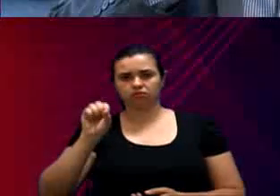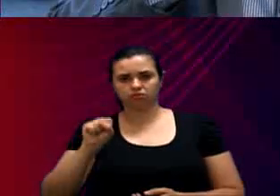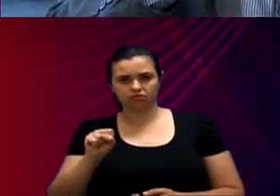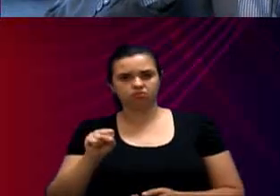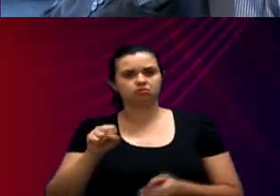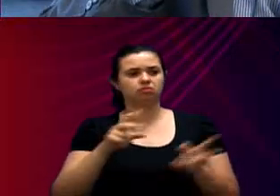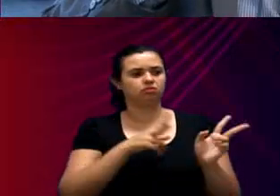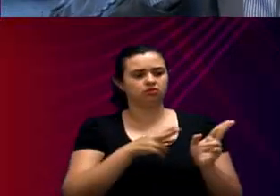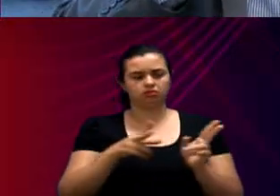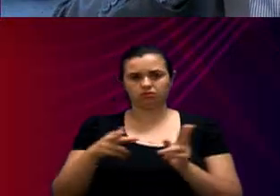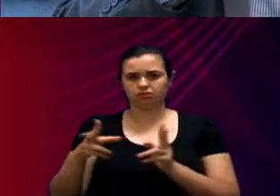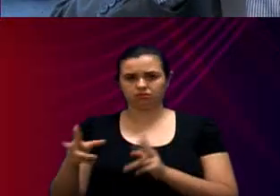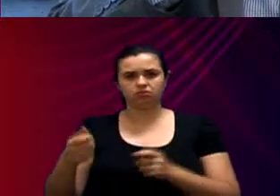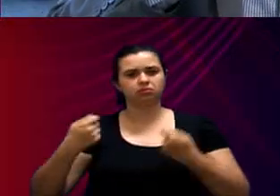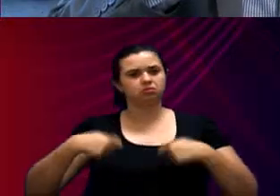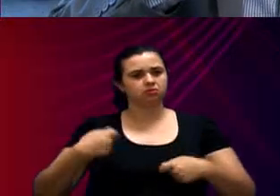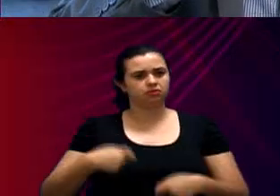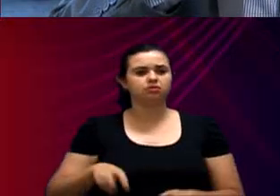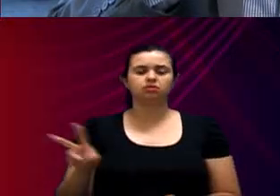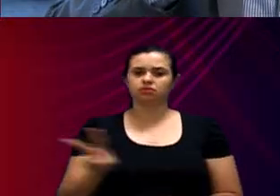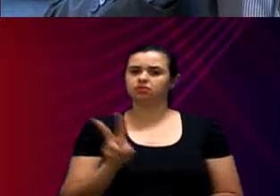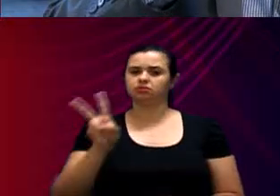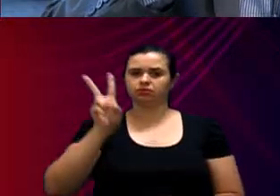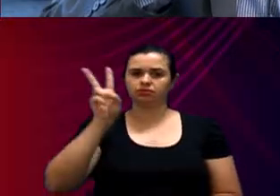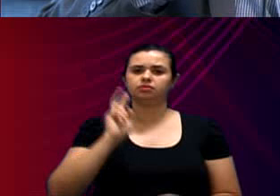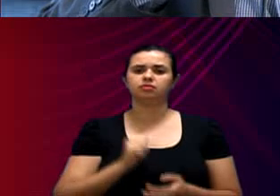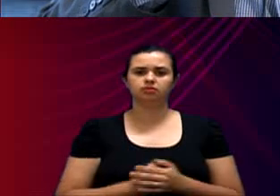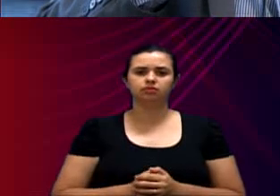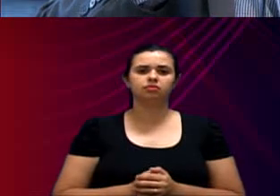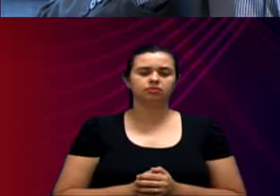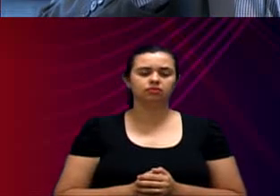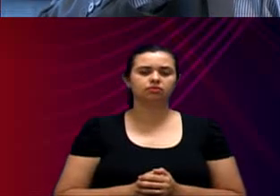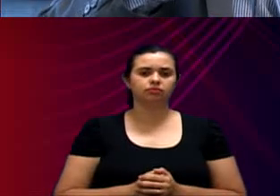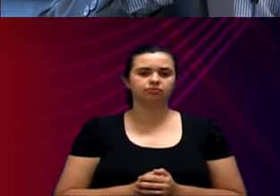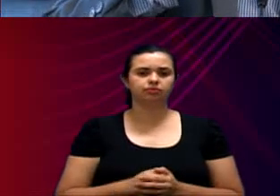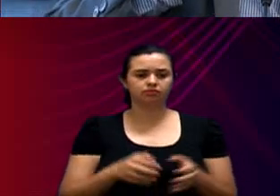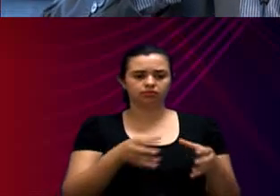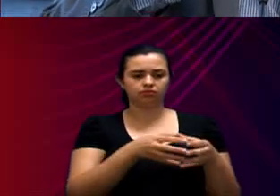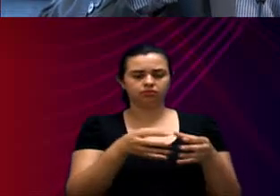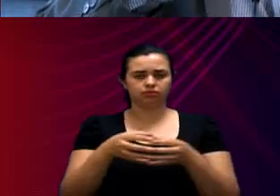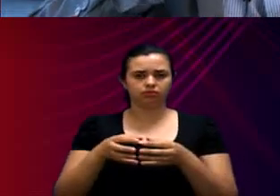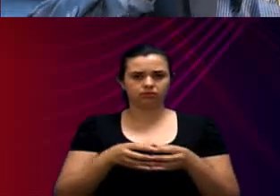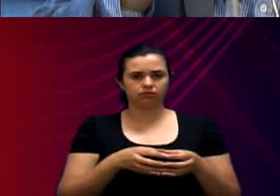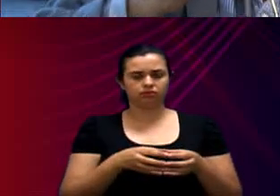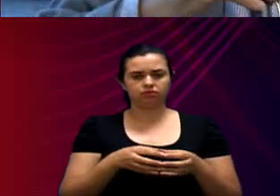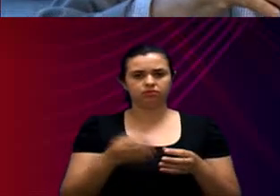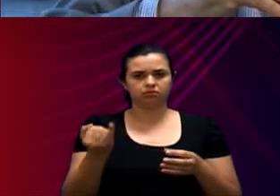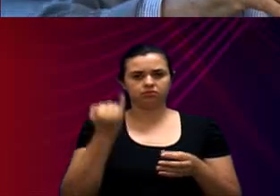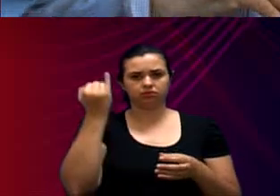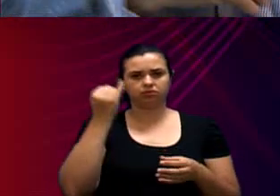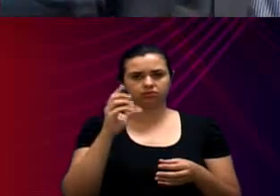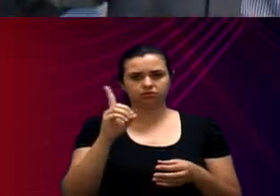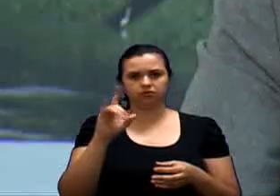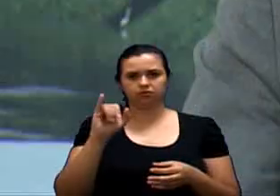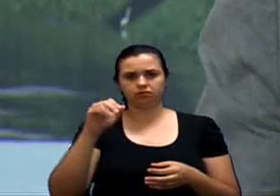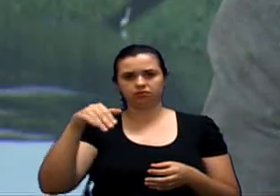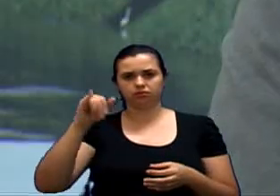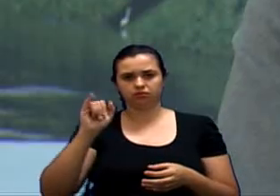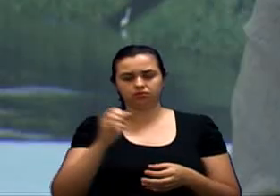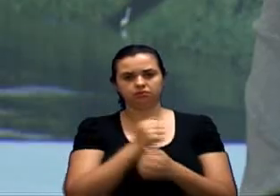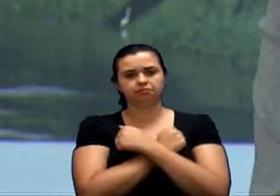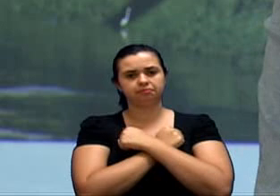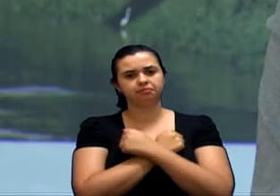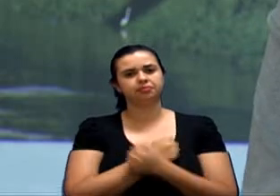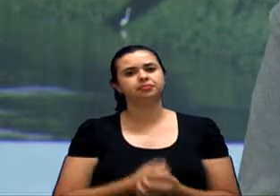Santa Casa, e temos que valorizar essas instituições que são importantes para a cidade. Dini, obrigado, viu? Um abraço. Obrigado,